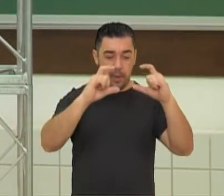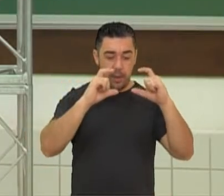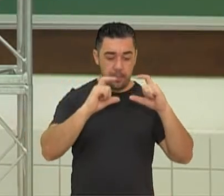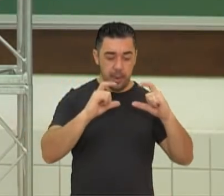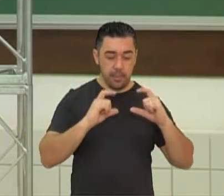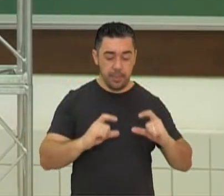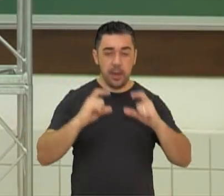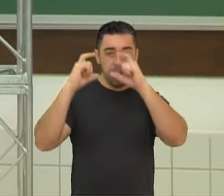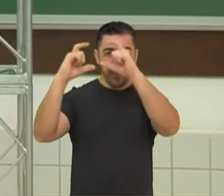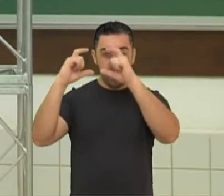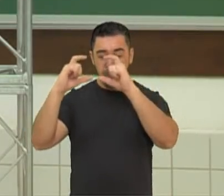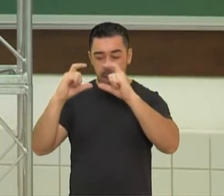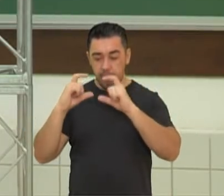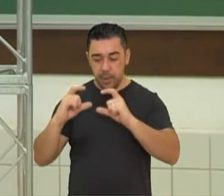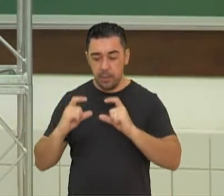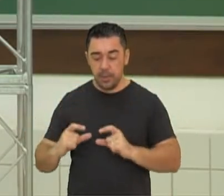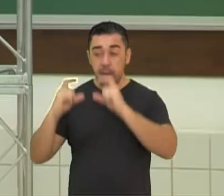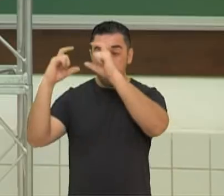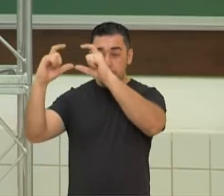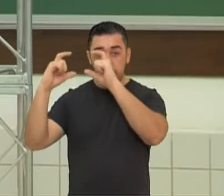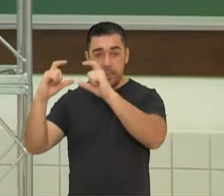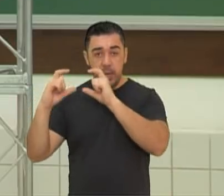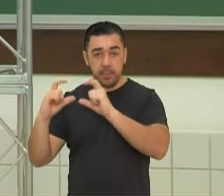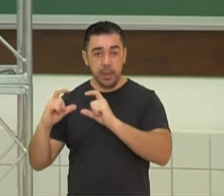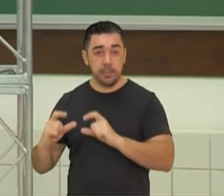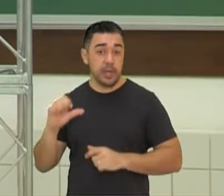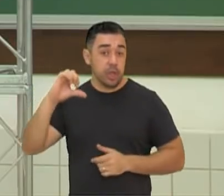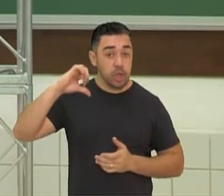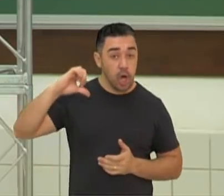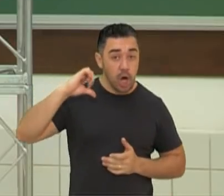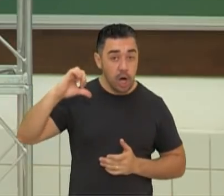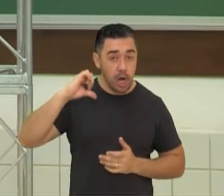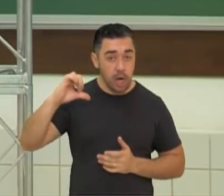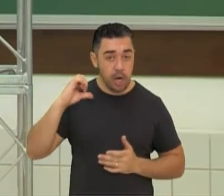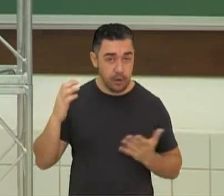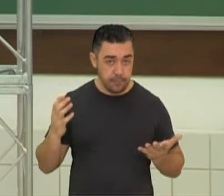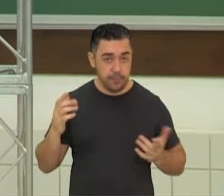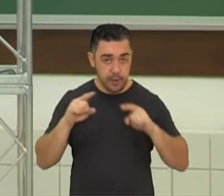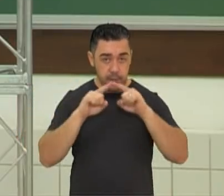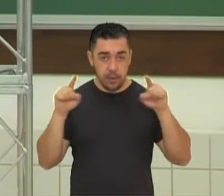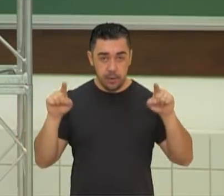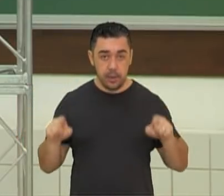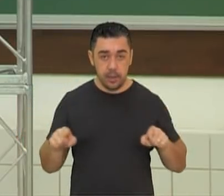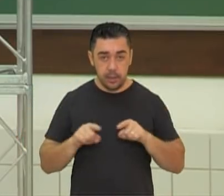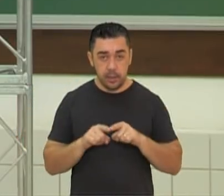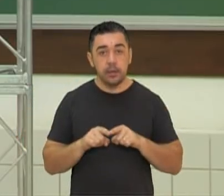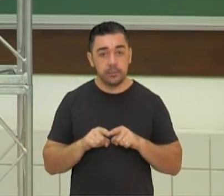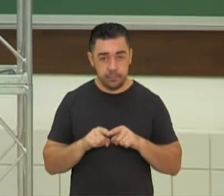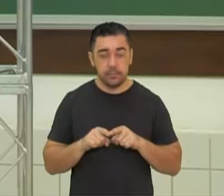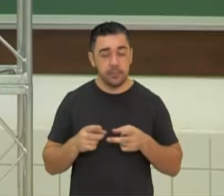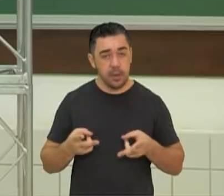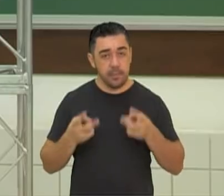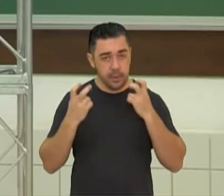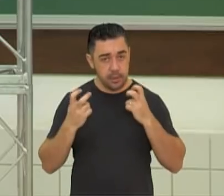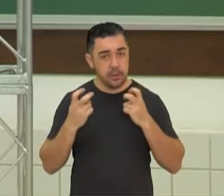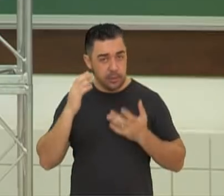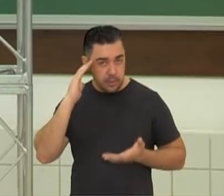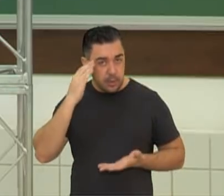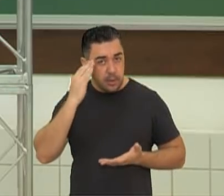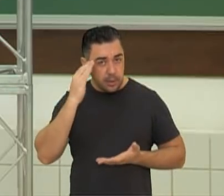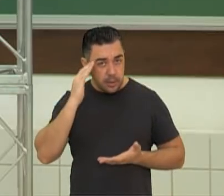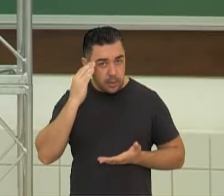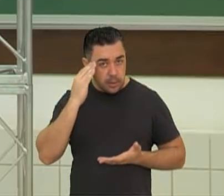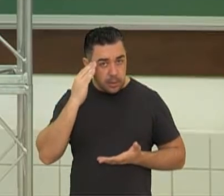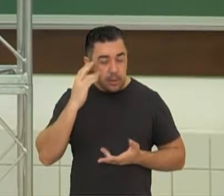um retângulo de comprimento de largura B e comprimento A triplicado, você vai conseguir desenhar 9